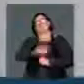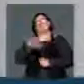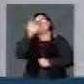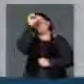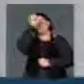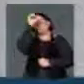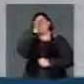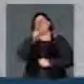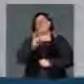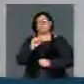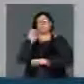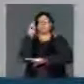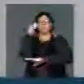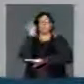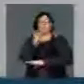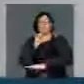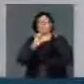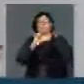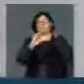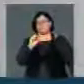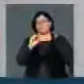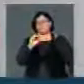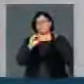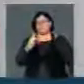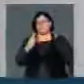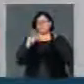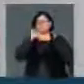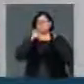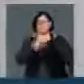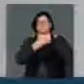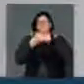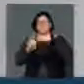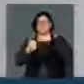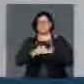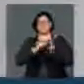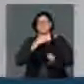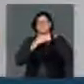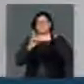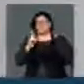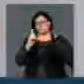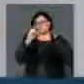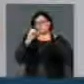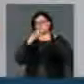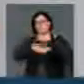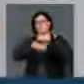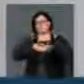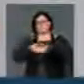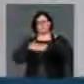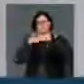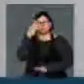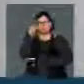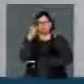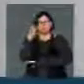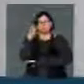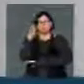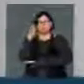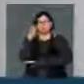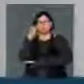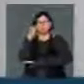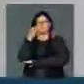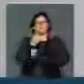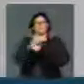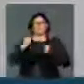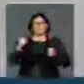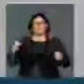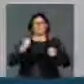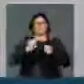do Estado do Rio Grande do Sul, Sescope, nos dias 31 e 1º de agosto, no Hotel da Londer, no grande hotel em